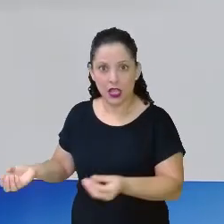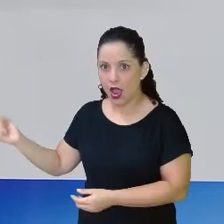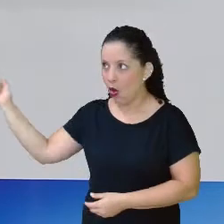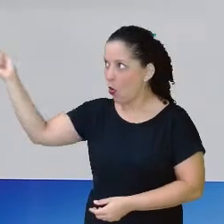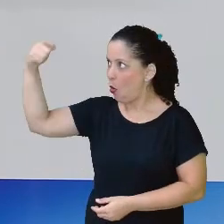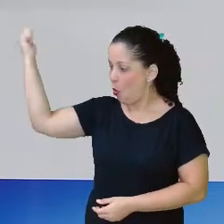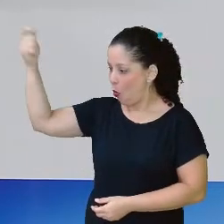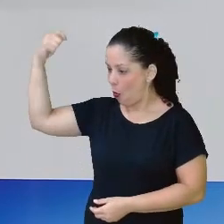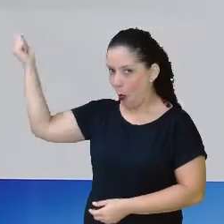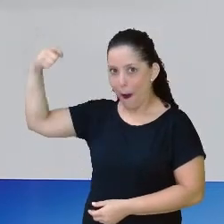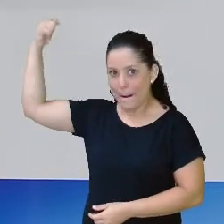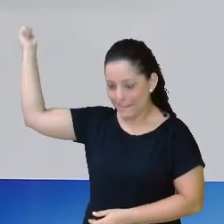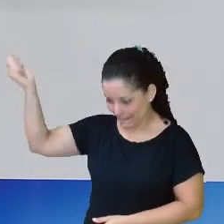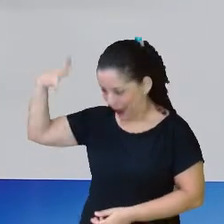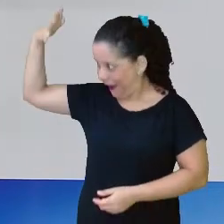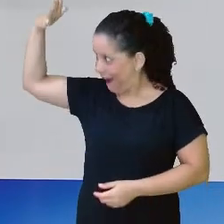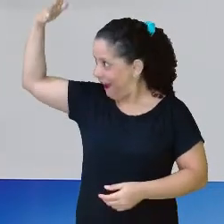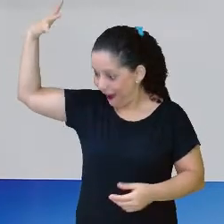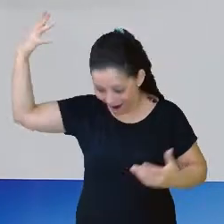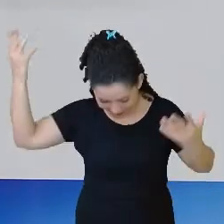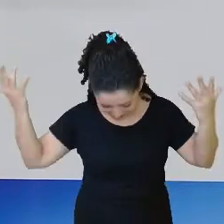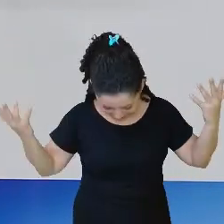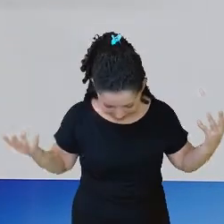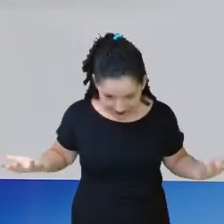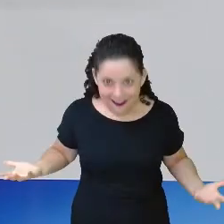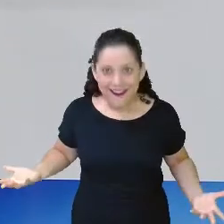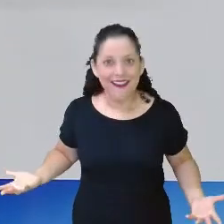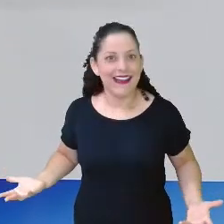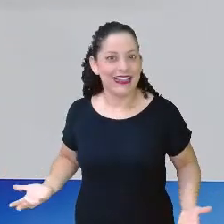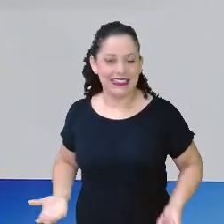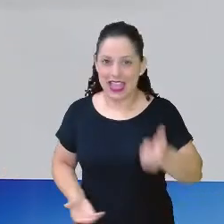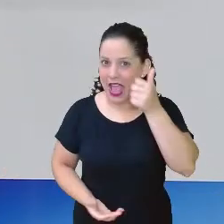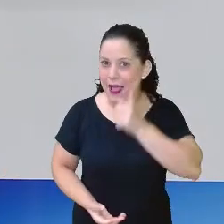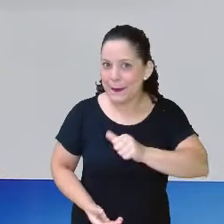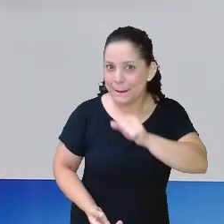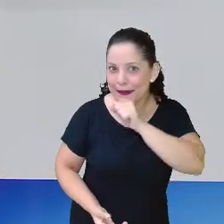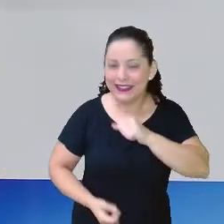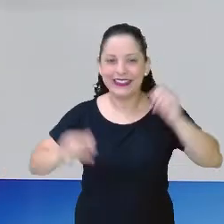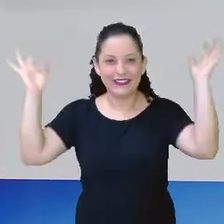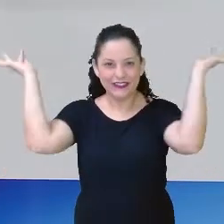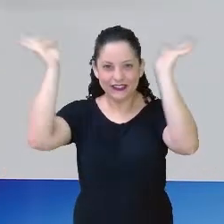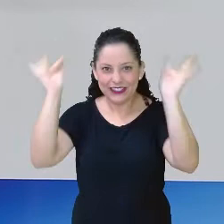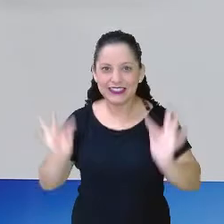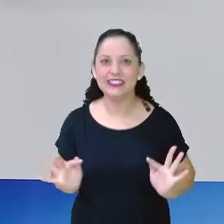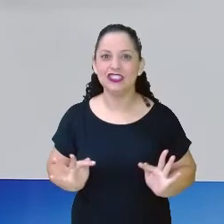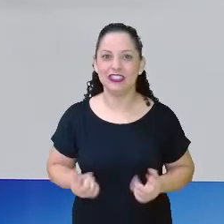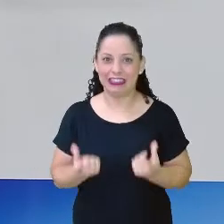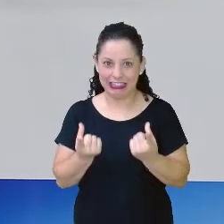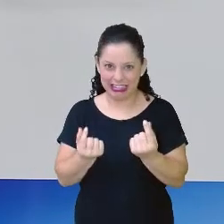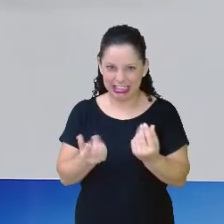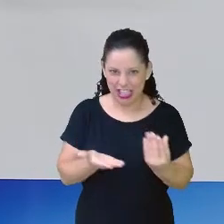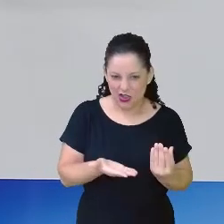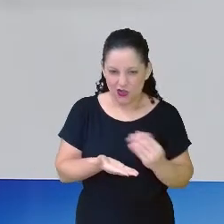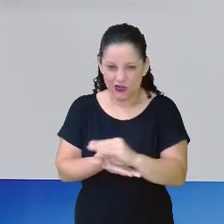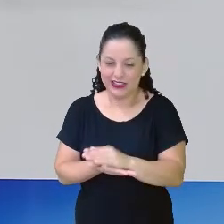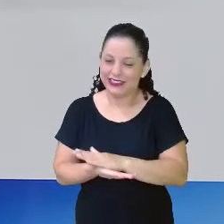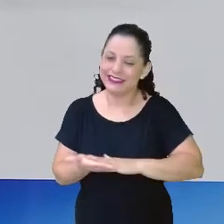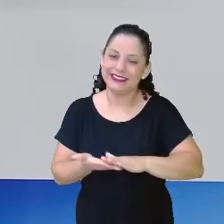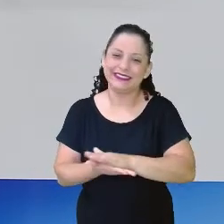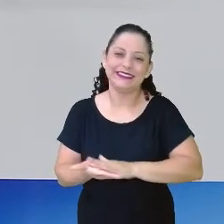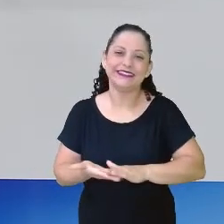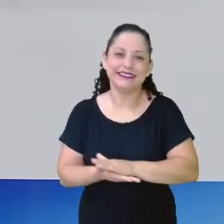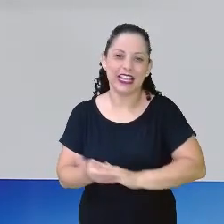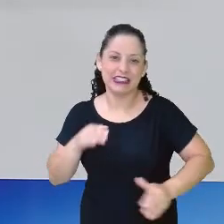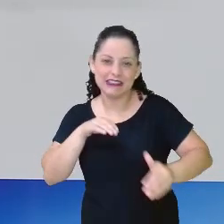mágica e transformasse a roupa velha em roupa nova. Mamãe ficaria feliz por não ter que gastar tanto com roupa,